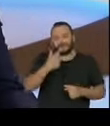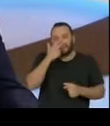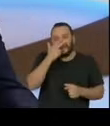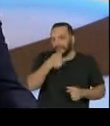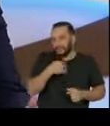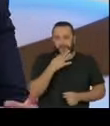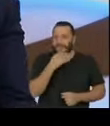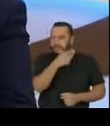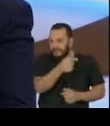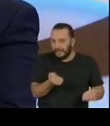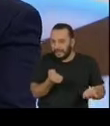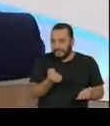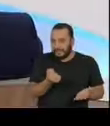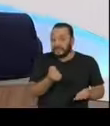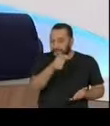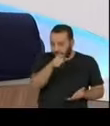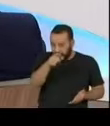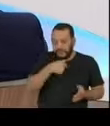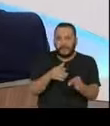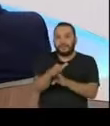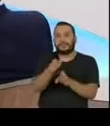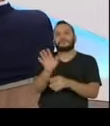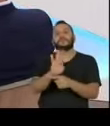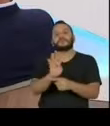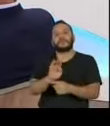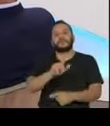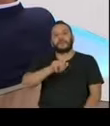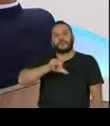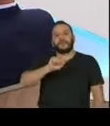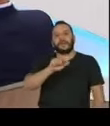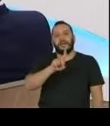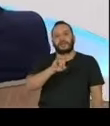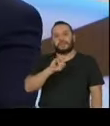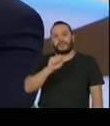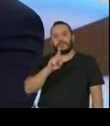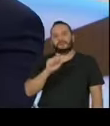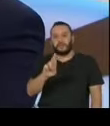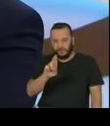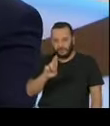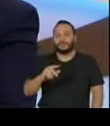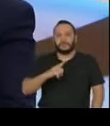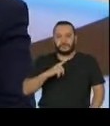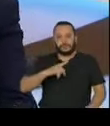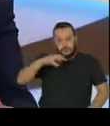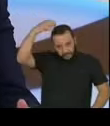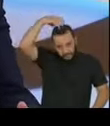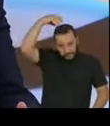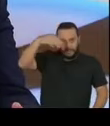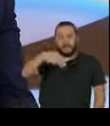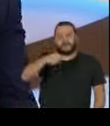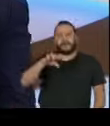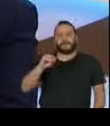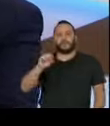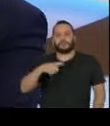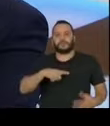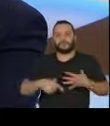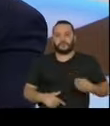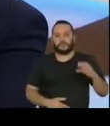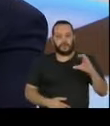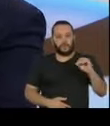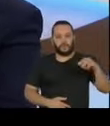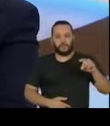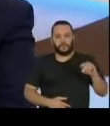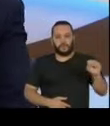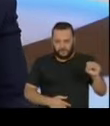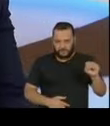Para ilustrar, eu recomendo, quem não assistiu, o filme O Gladiador. O imperador Marco Aurélio tinha um filho, Cômodos. Quem